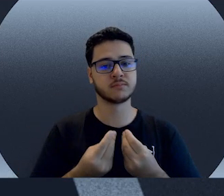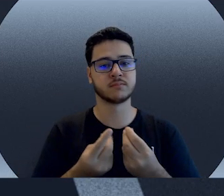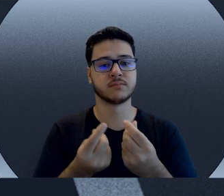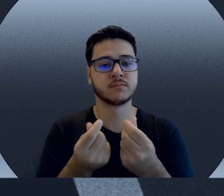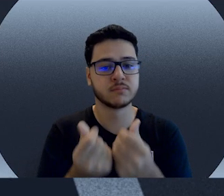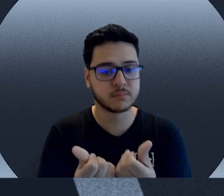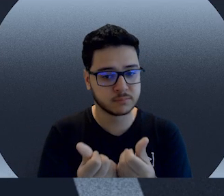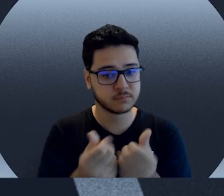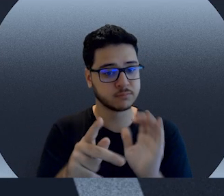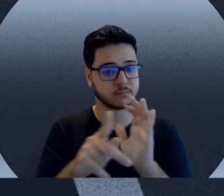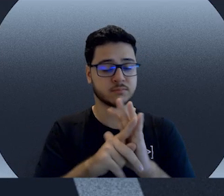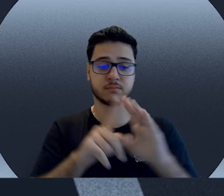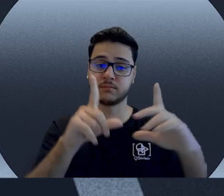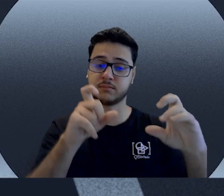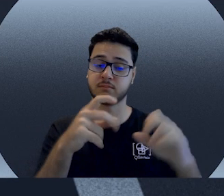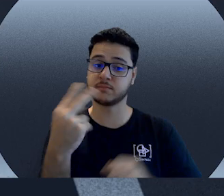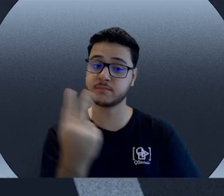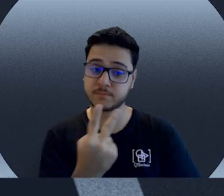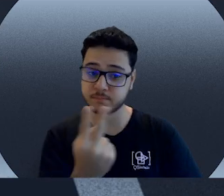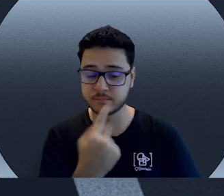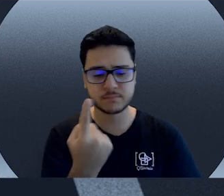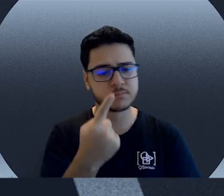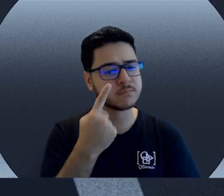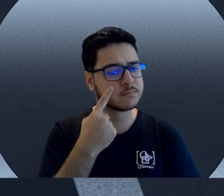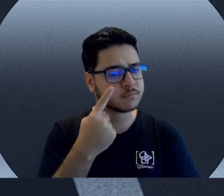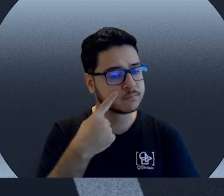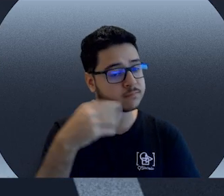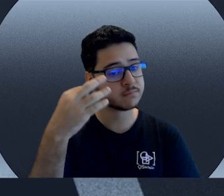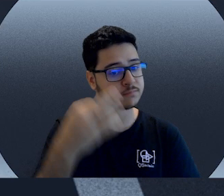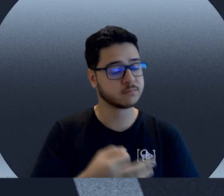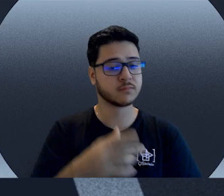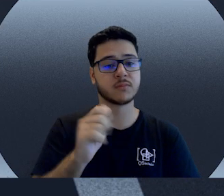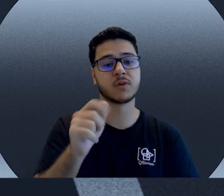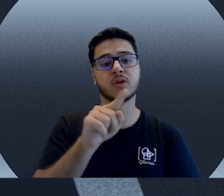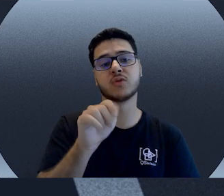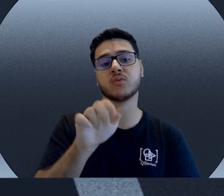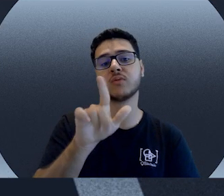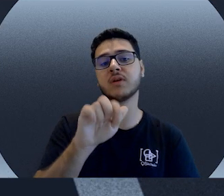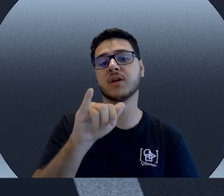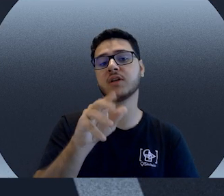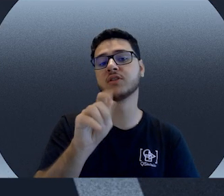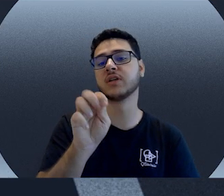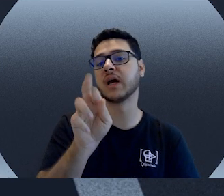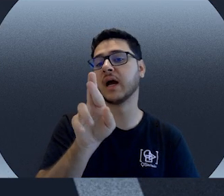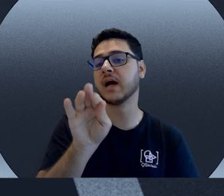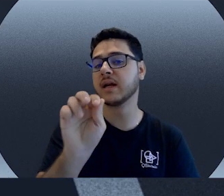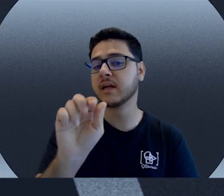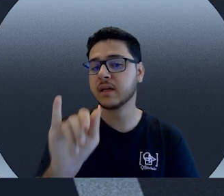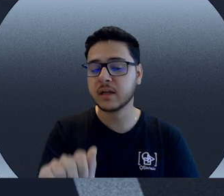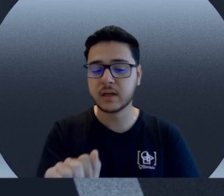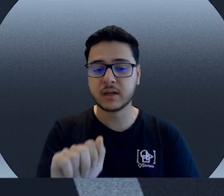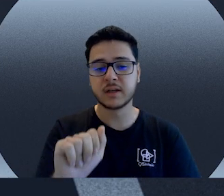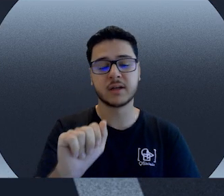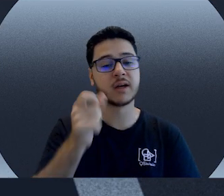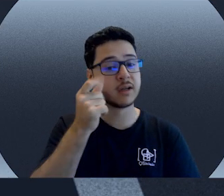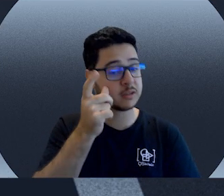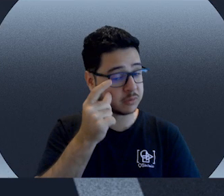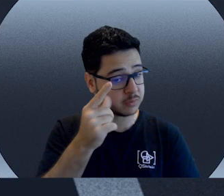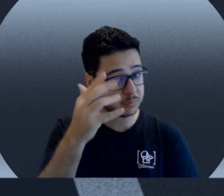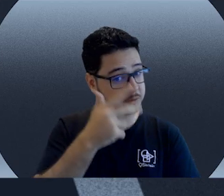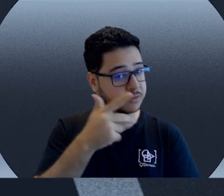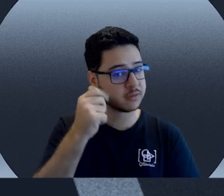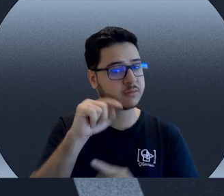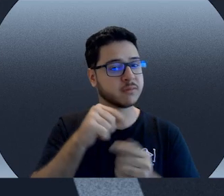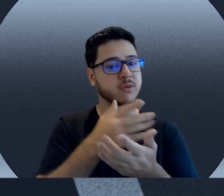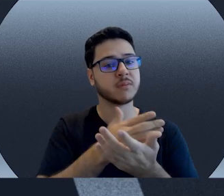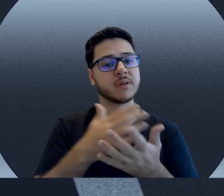Essa imagem que eu trago, a segunda, a gente vê uma obra, né, uma azulejaria azul muito bonita, só que a obra ela